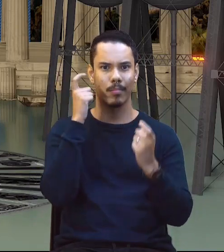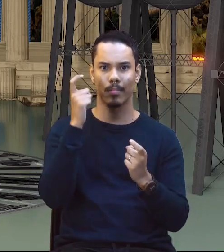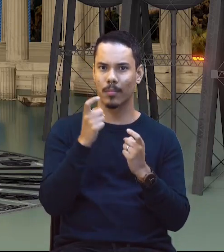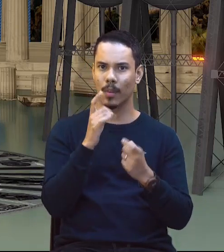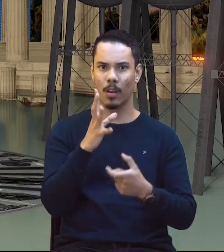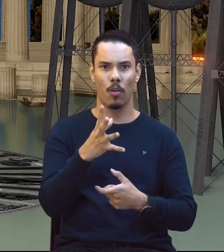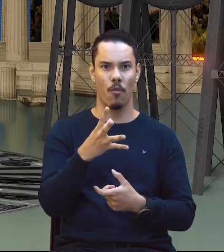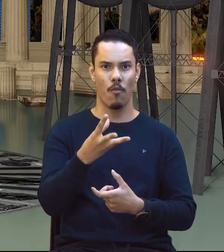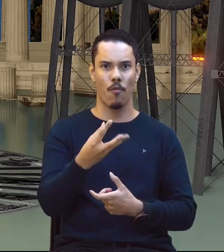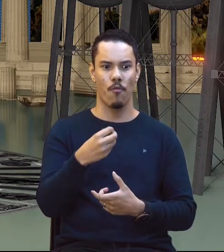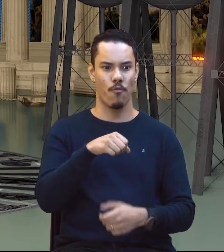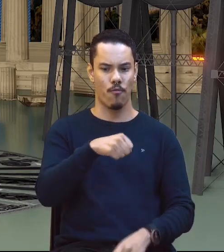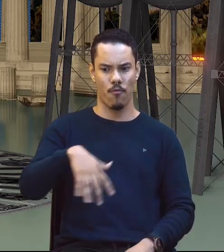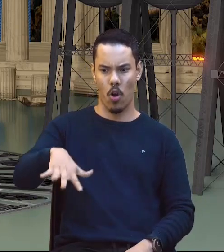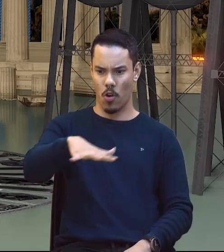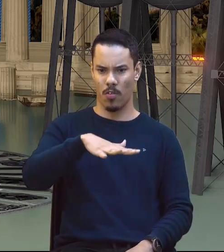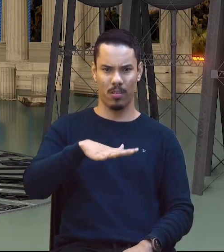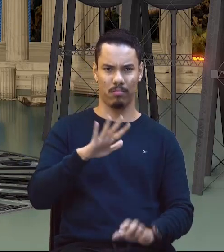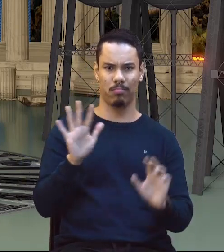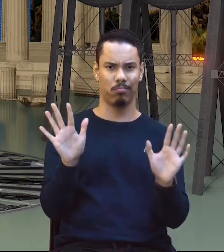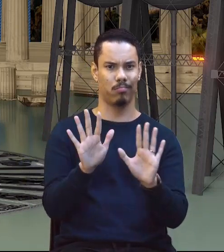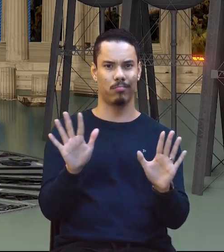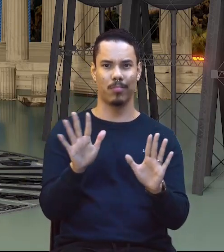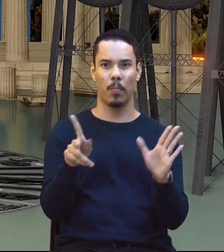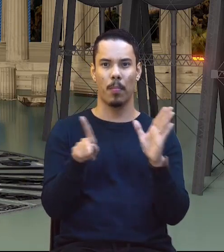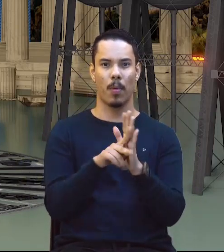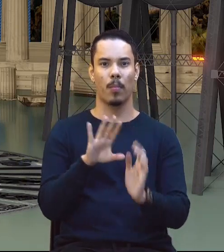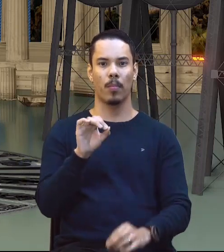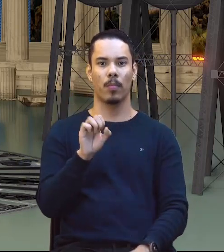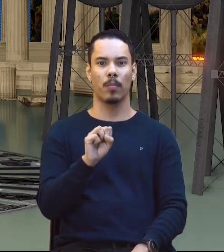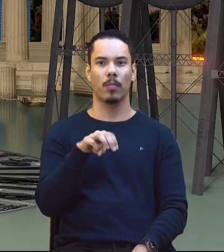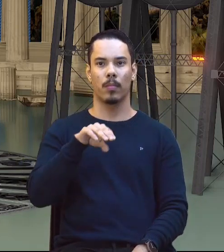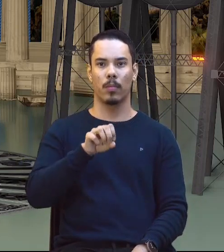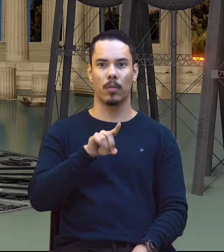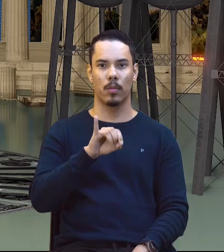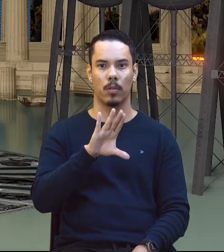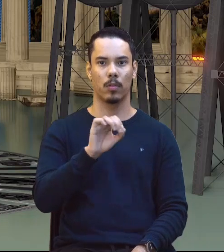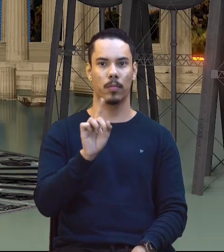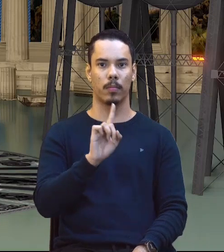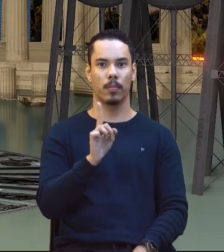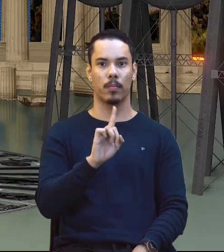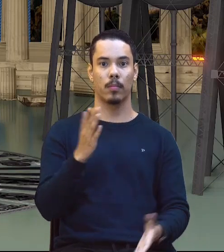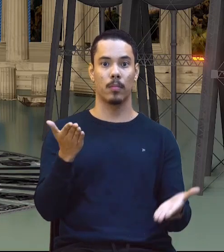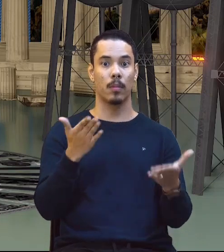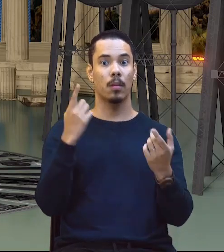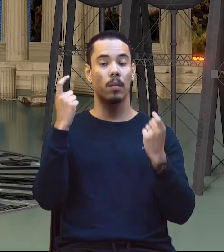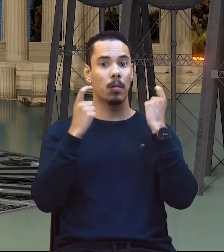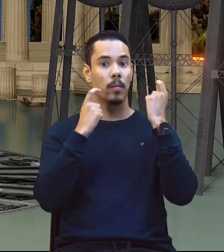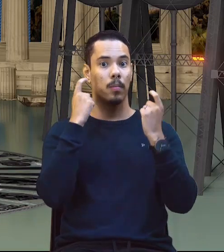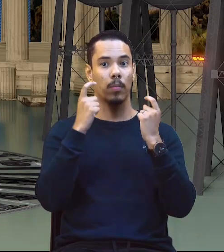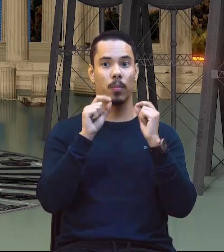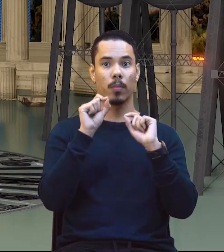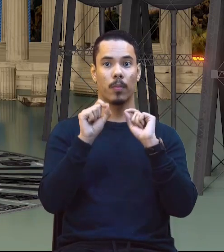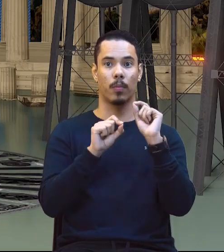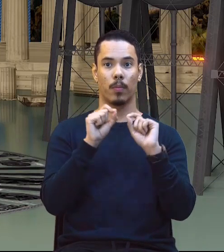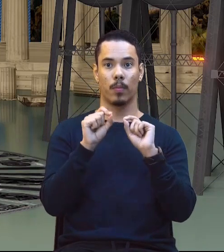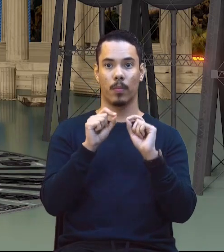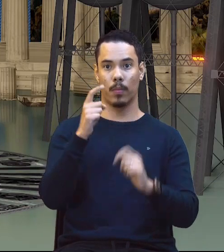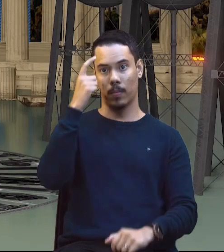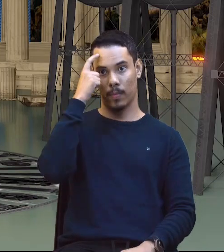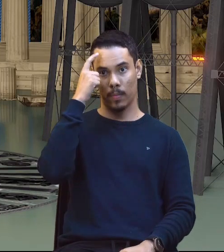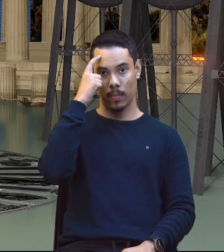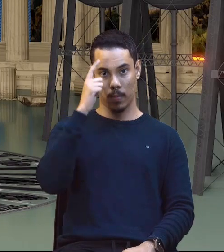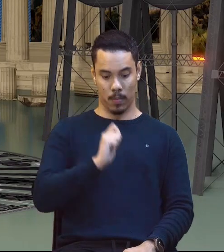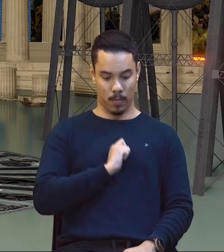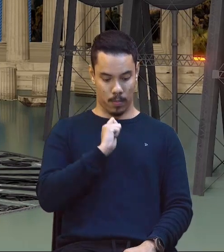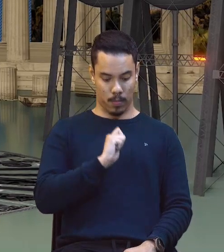ou seja, um pensamento cosmológico, mas agora ele está preocupado com um pensamento antropológico,